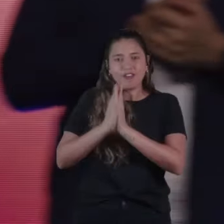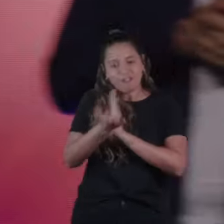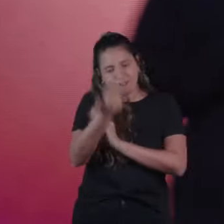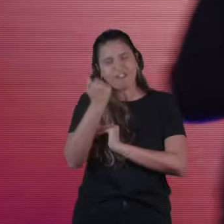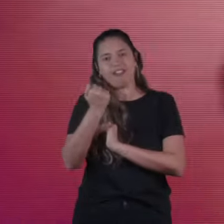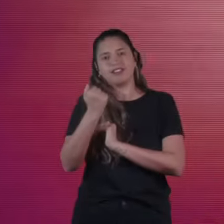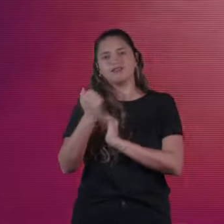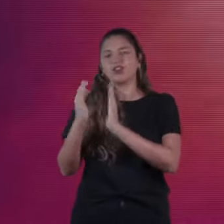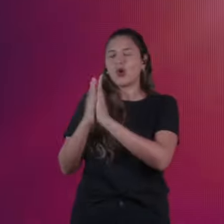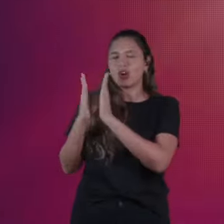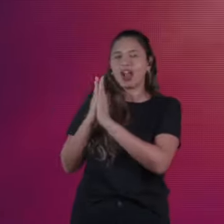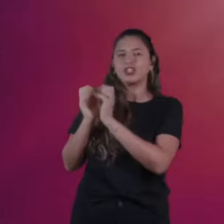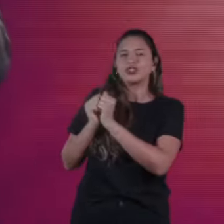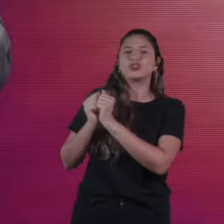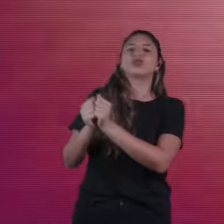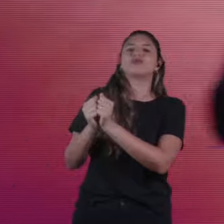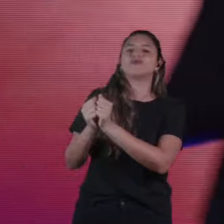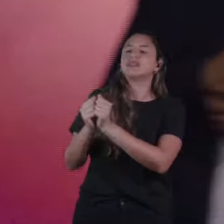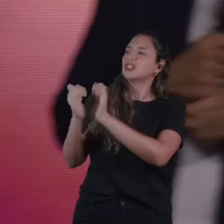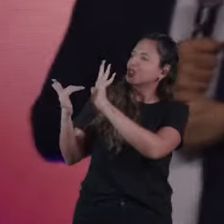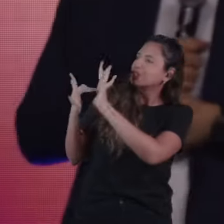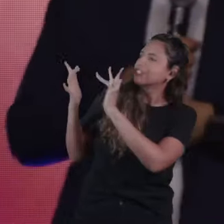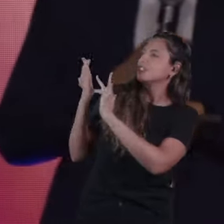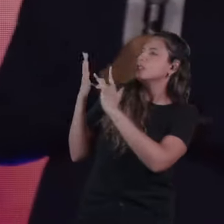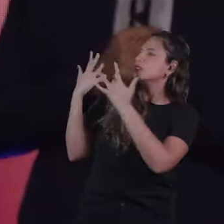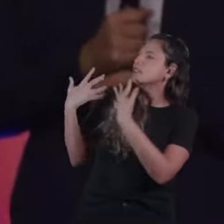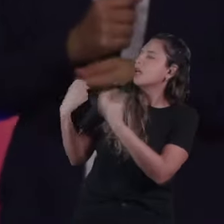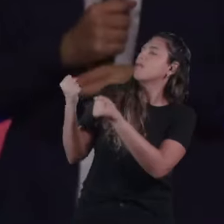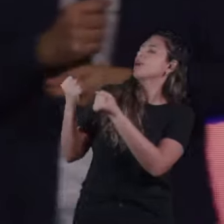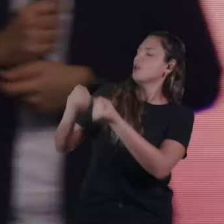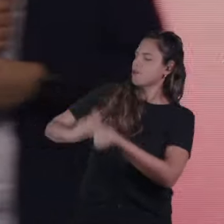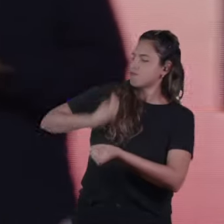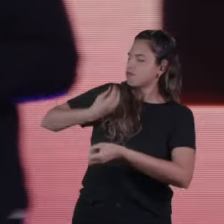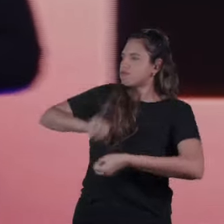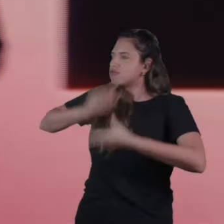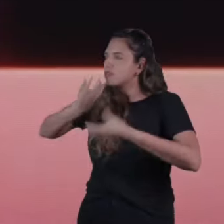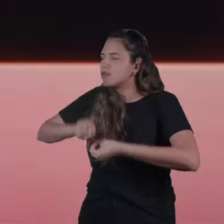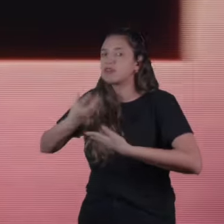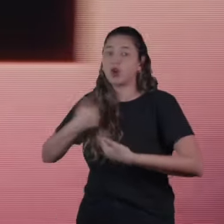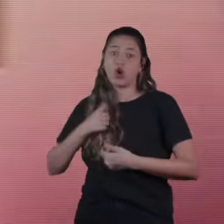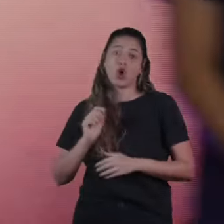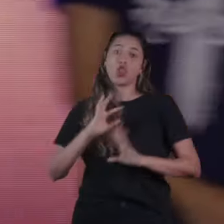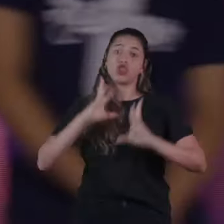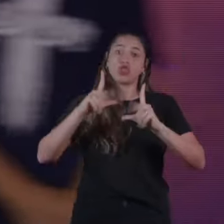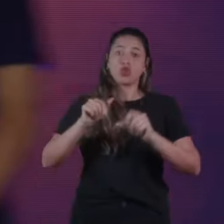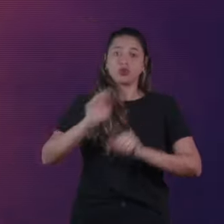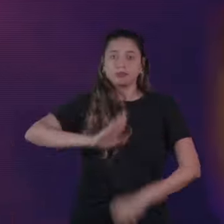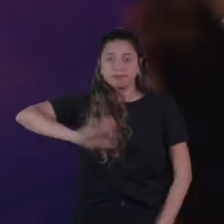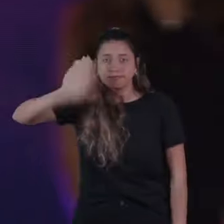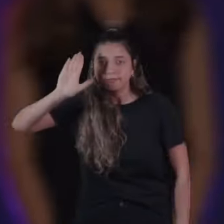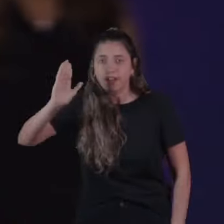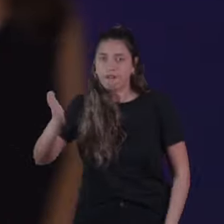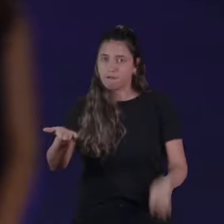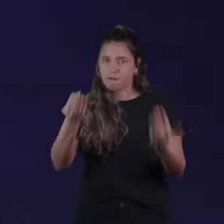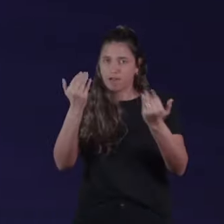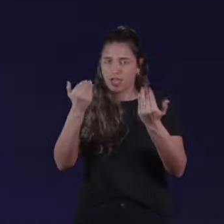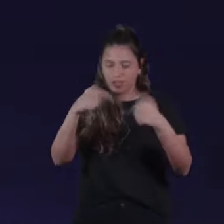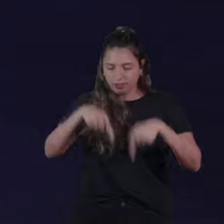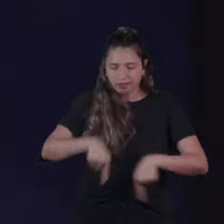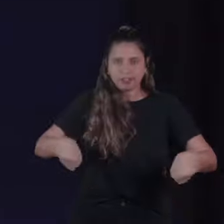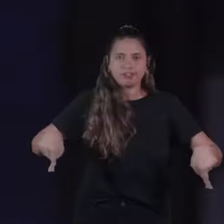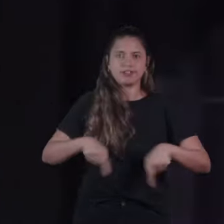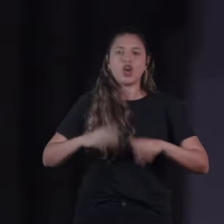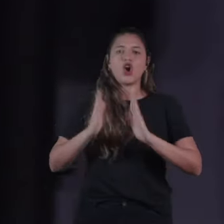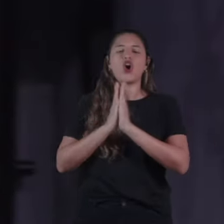juntos, colocando a tua vida diante da presença de Deus. Quero pedir a todos vocês que levantaram a mão, venham aqui à frente que eu vou orar junto com